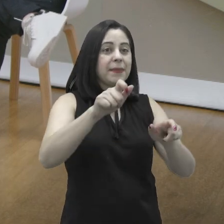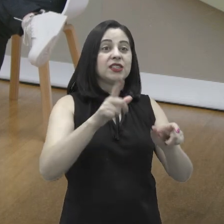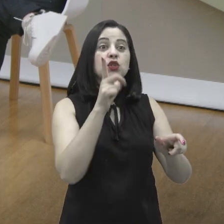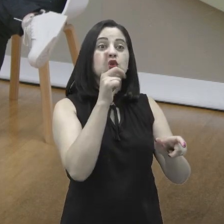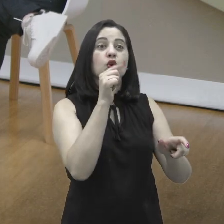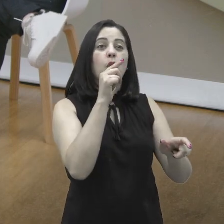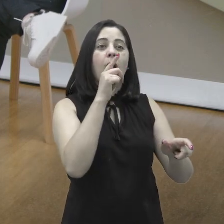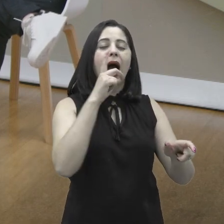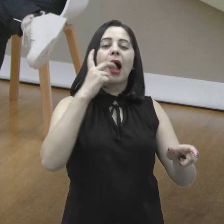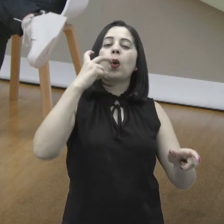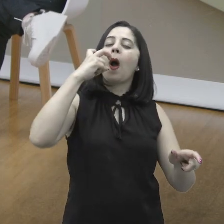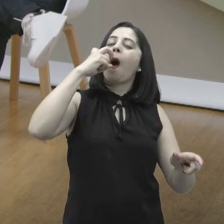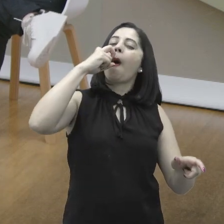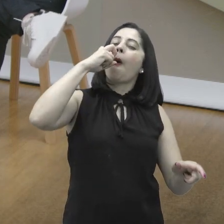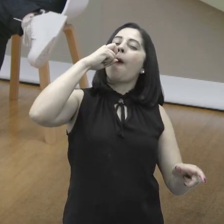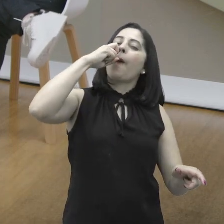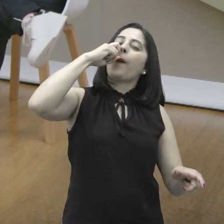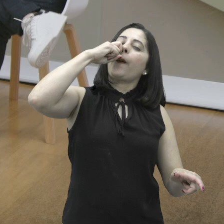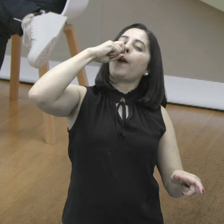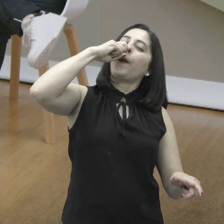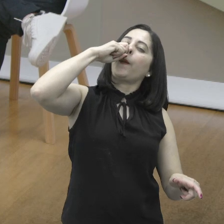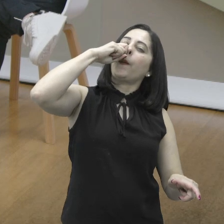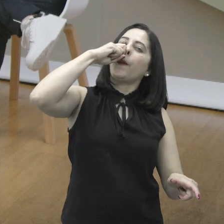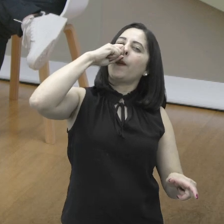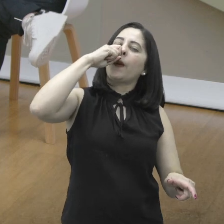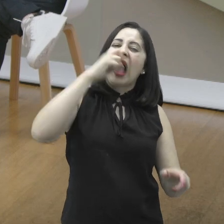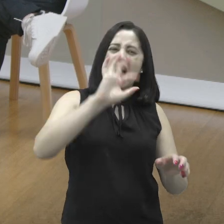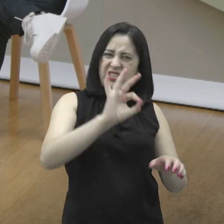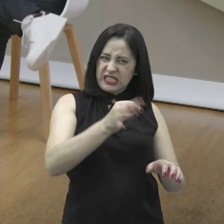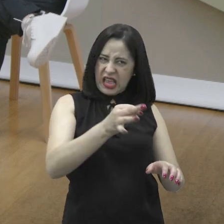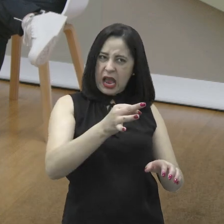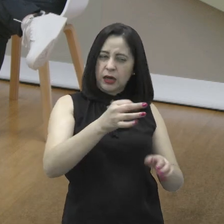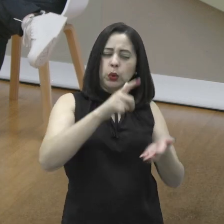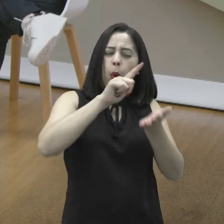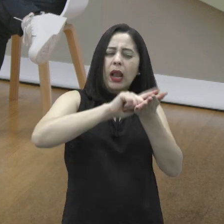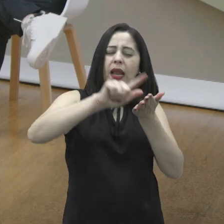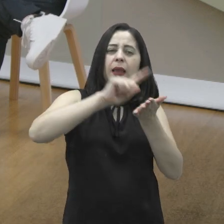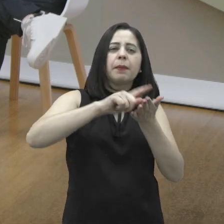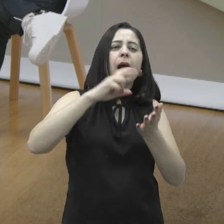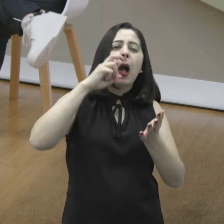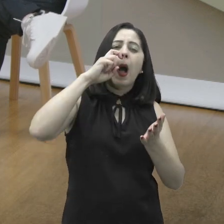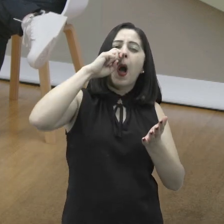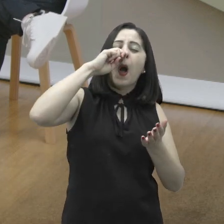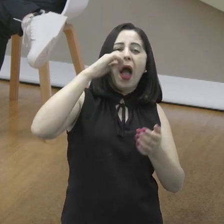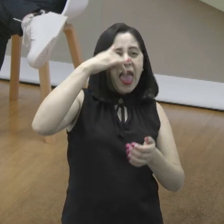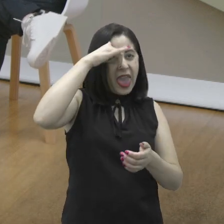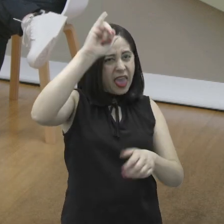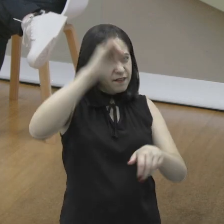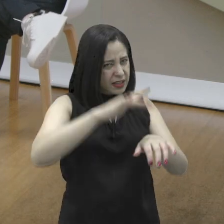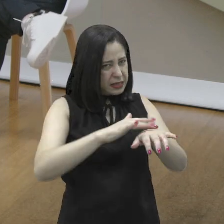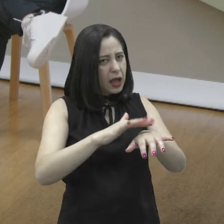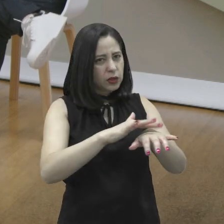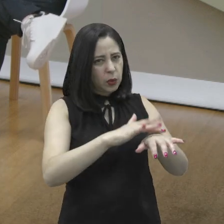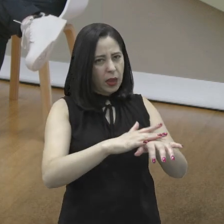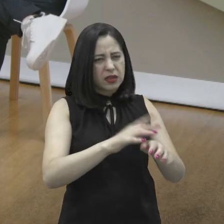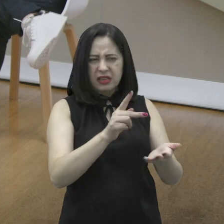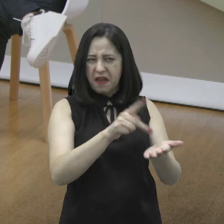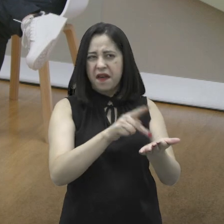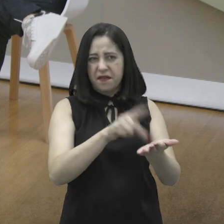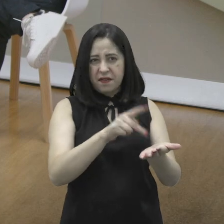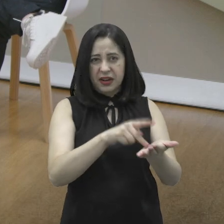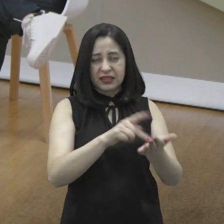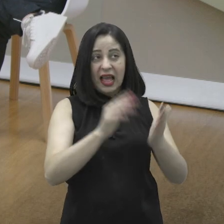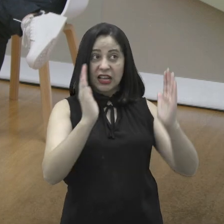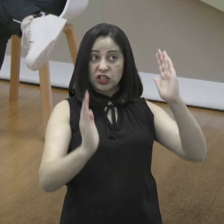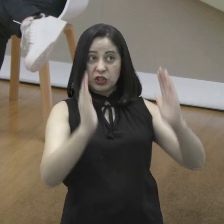com a seringa. Esse hábito é bacana, assim, ele pode ajudar a prevenir as doenças, ou pelo menos essas alergias nesse tempo